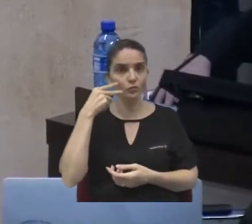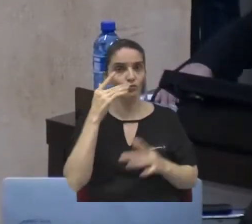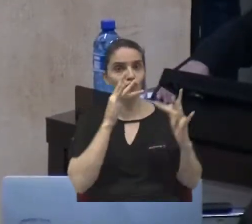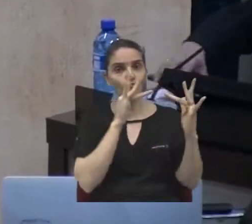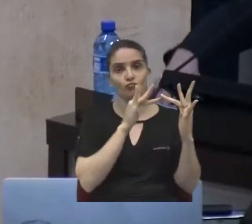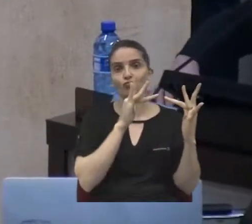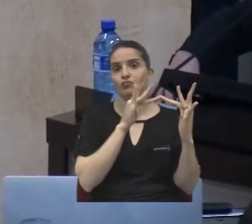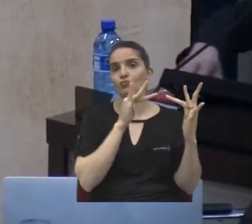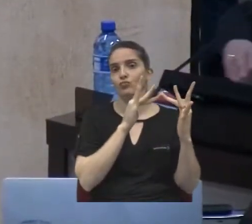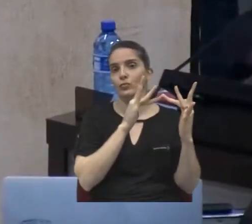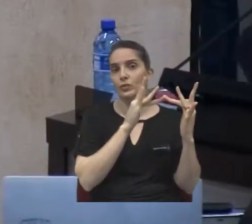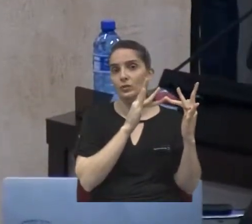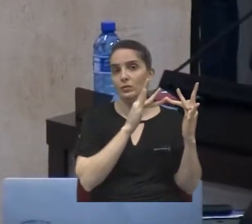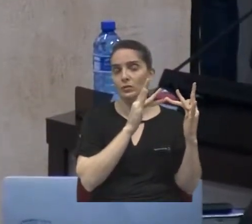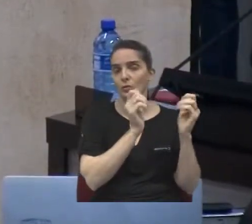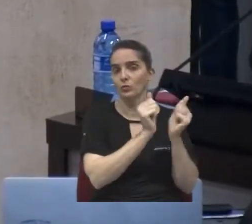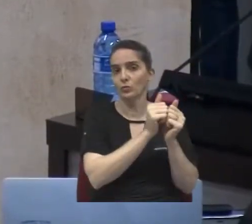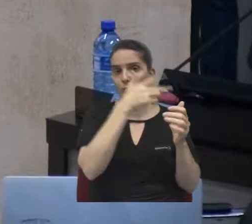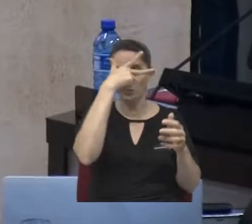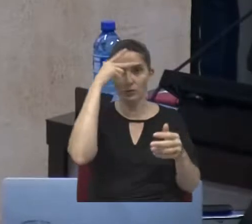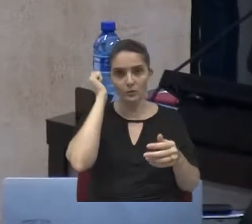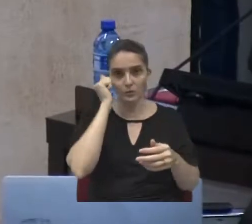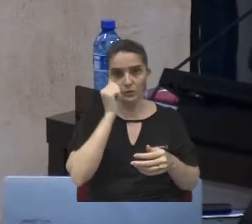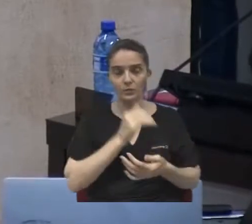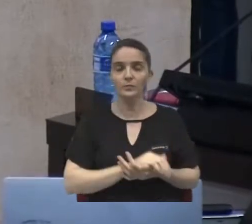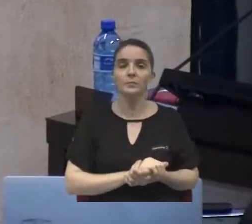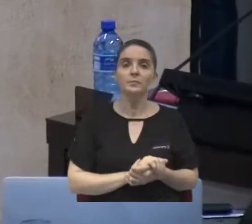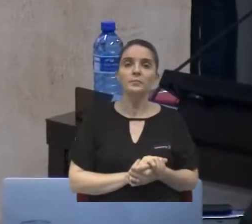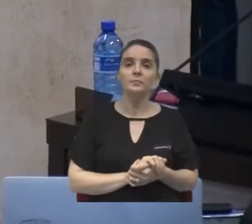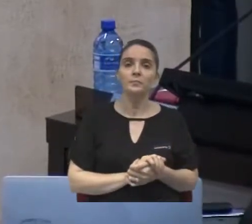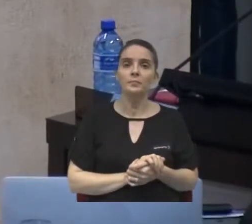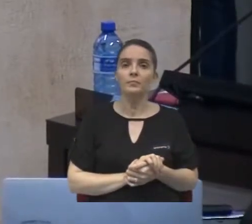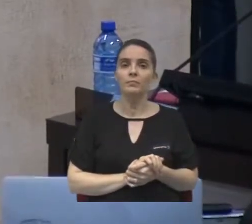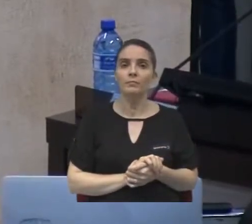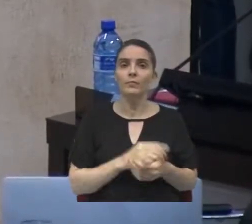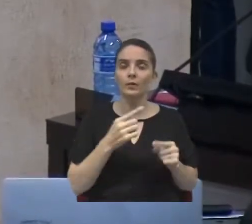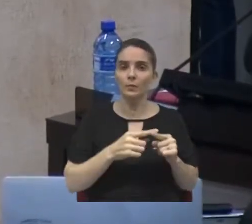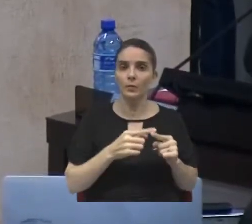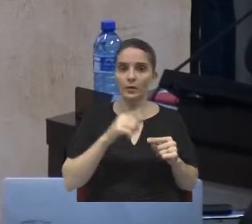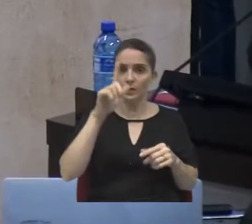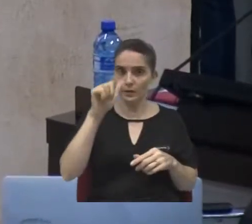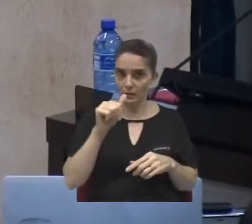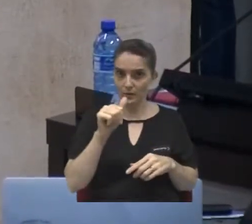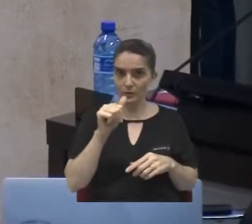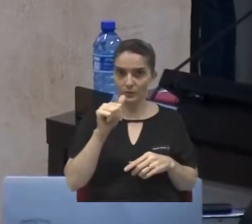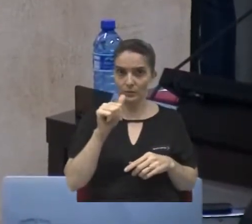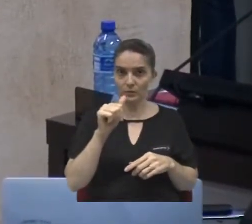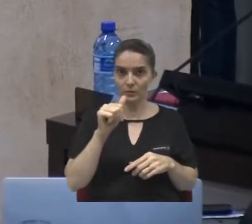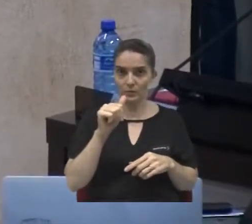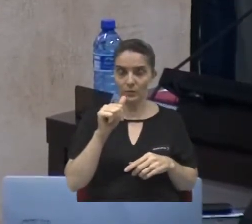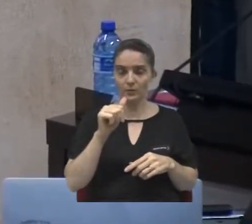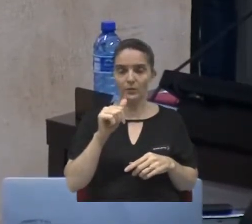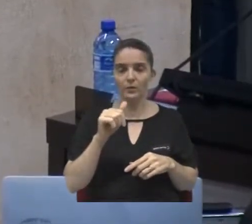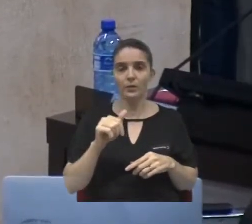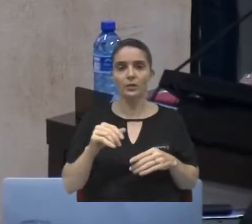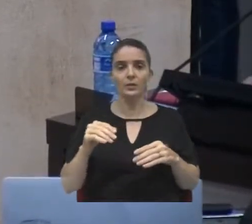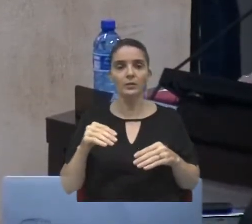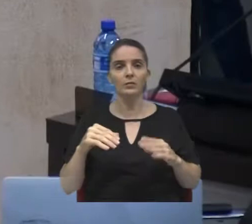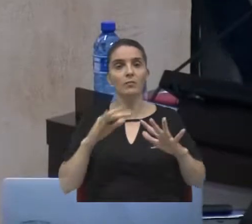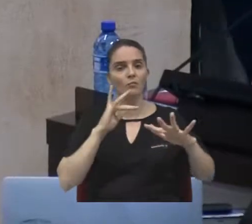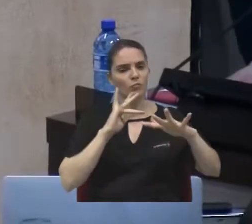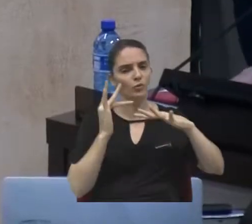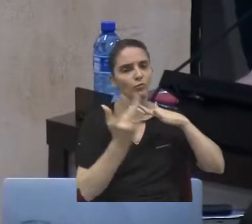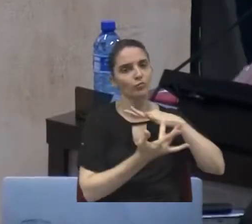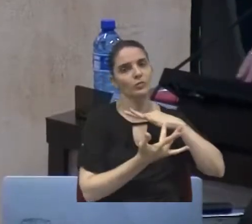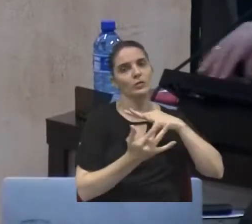próximo com a prefeitura. Gostaria de fazer esse registro, porque depois a vereadora vai para as redes sociais, vai para o Ministério Público,